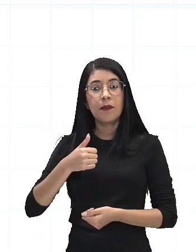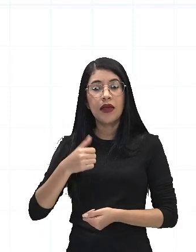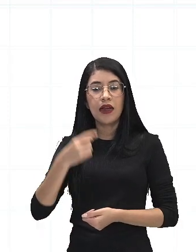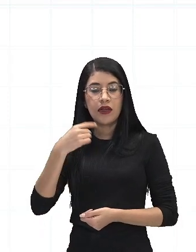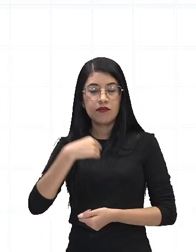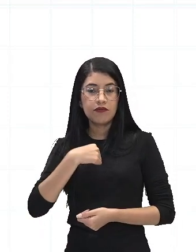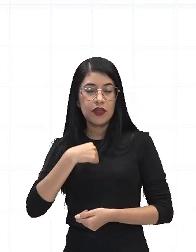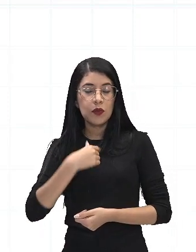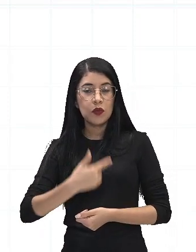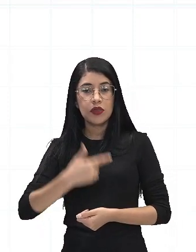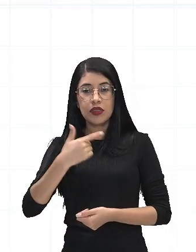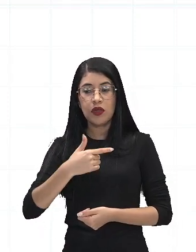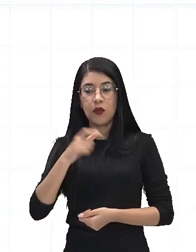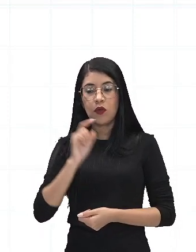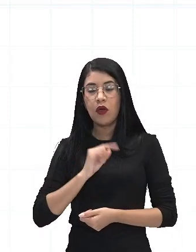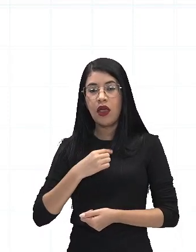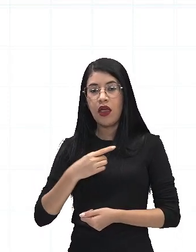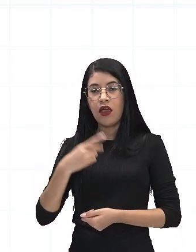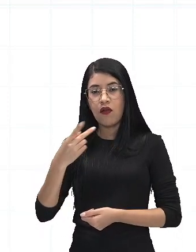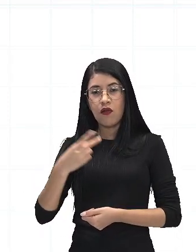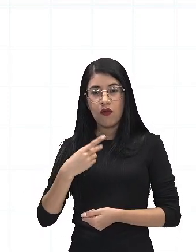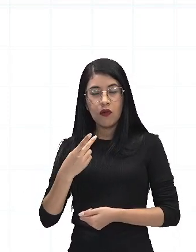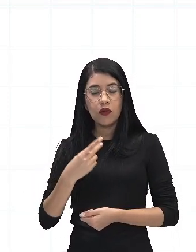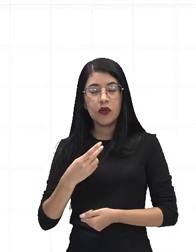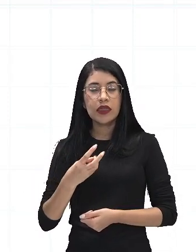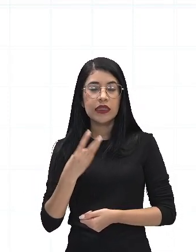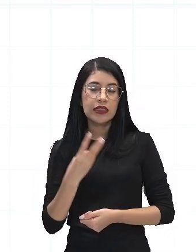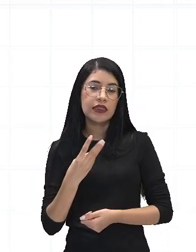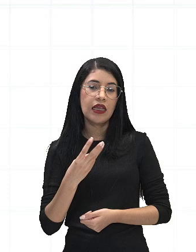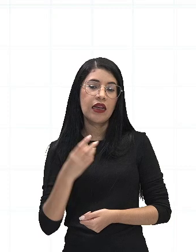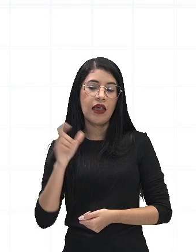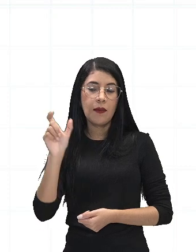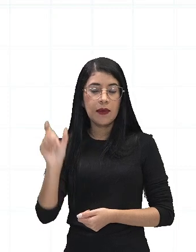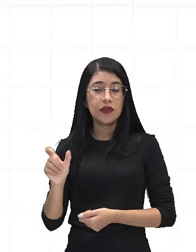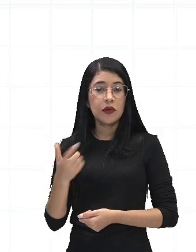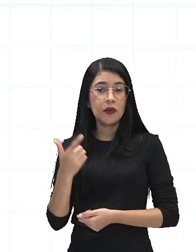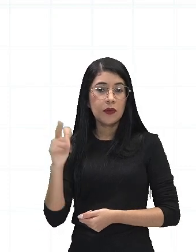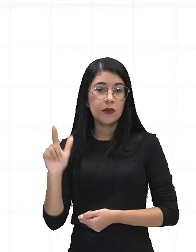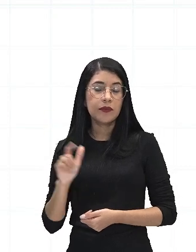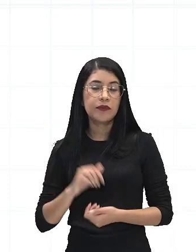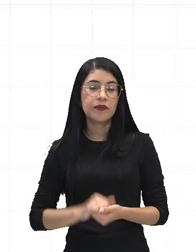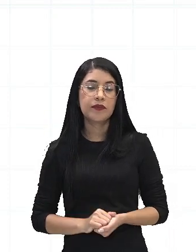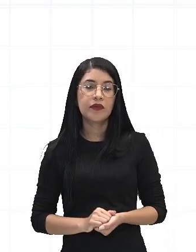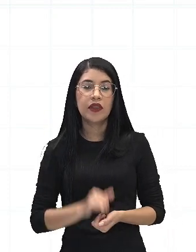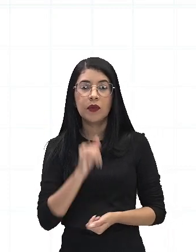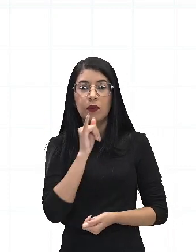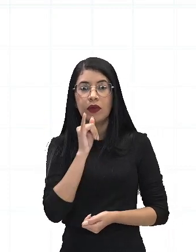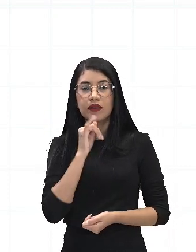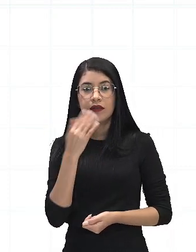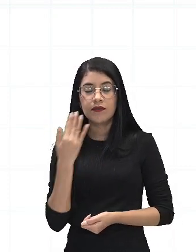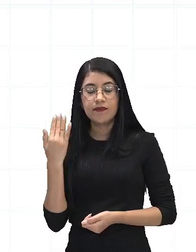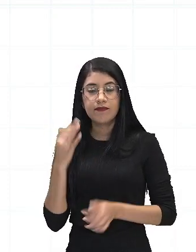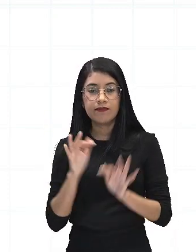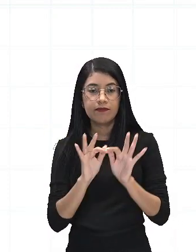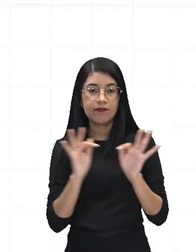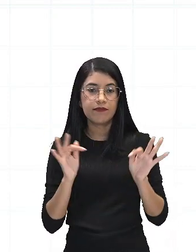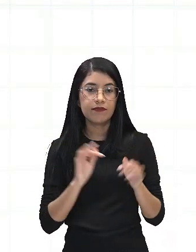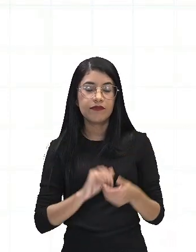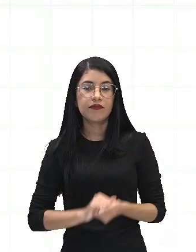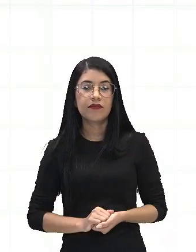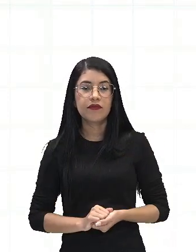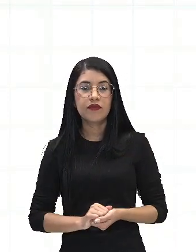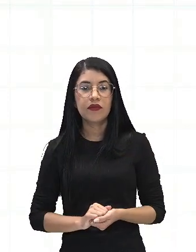fala. Segunda pessoa, com quem se fala. E terceira pessoa, sobre quem se fala. Observem o exemplo. Os verbos.